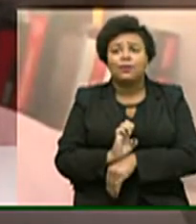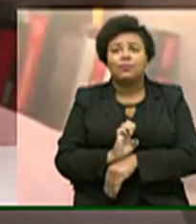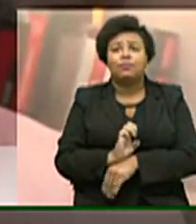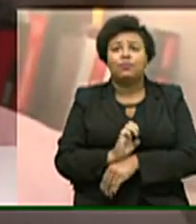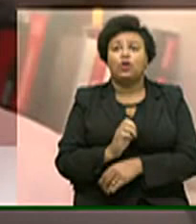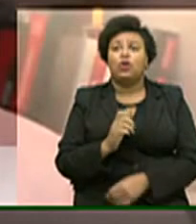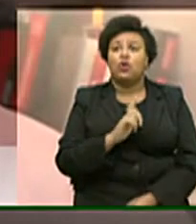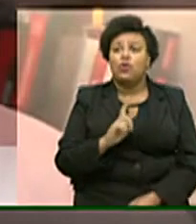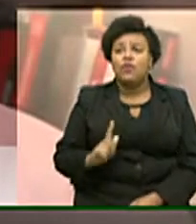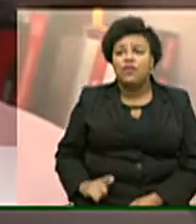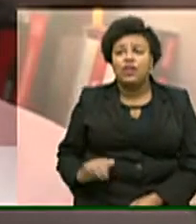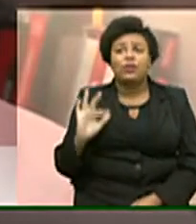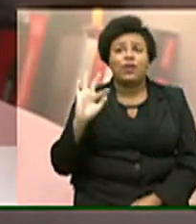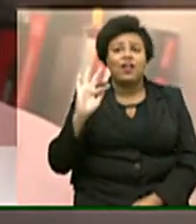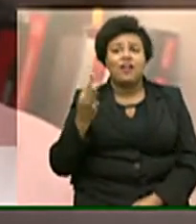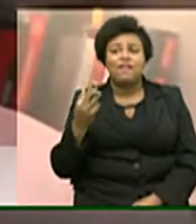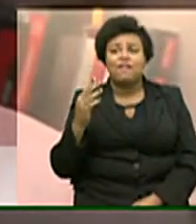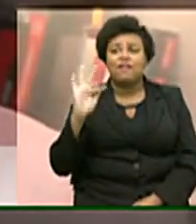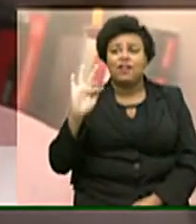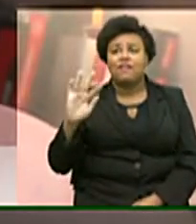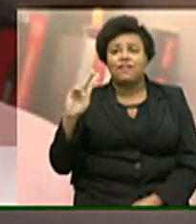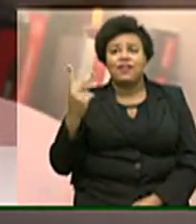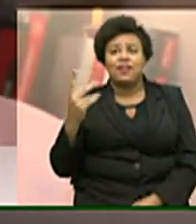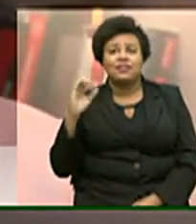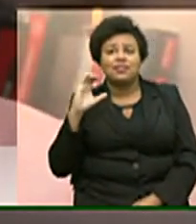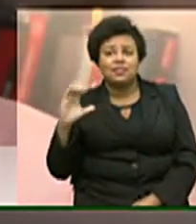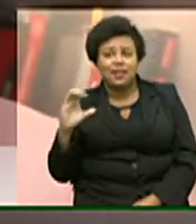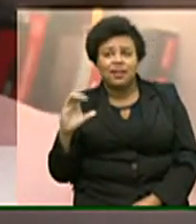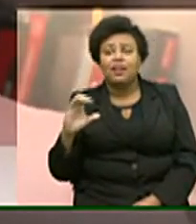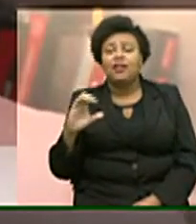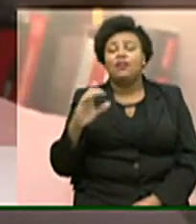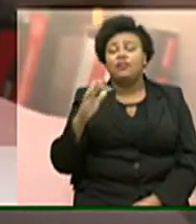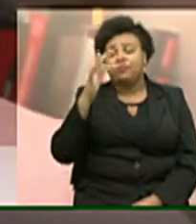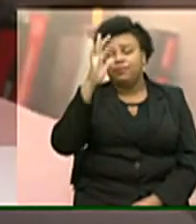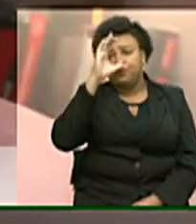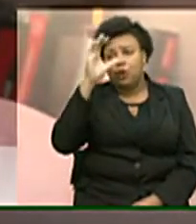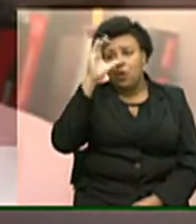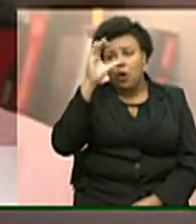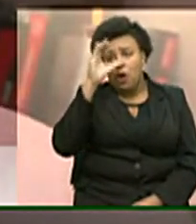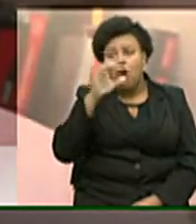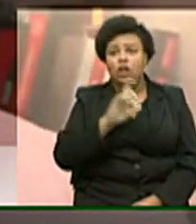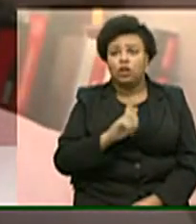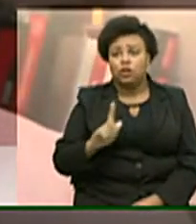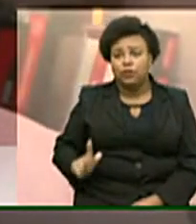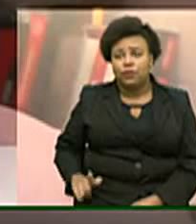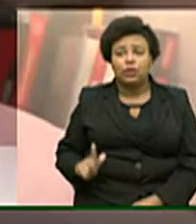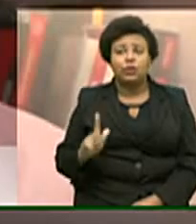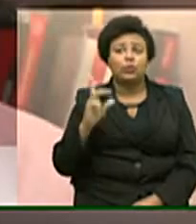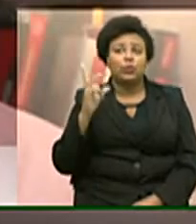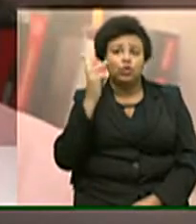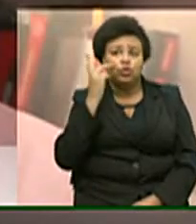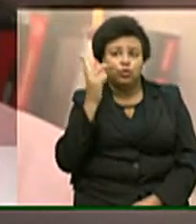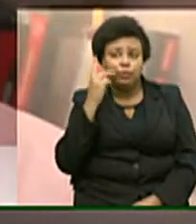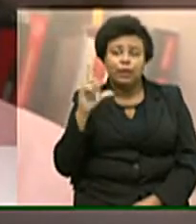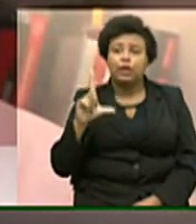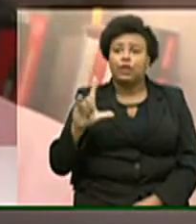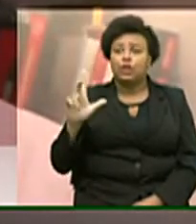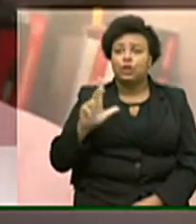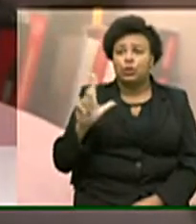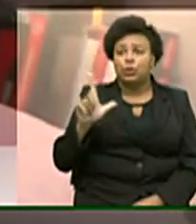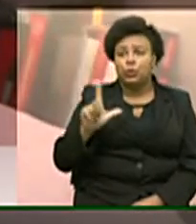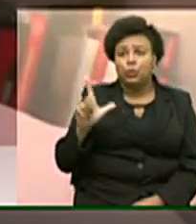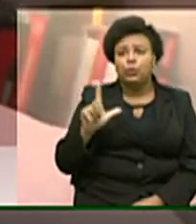governo do Fernando Henrique, do Fernando Collor, né? Governos do Lula e da Dilma, que chegou agora e está sendo,